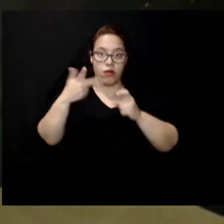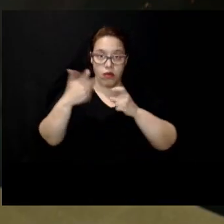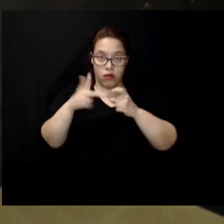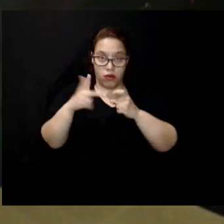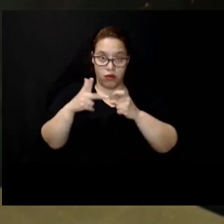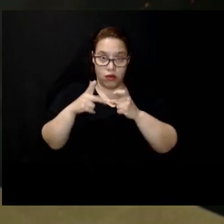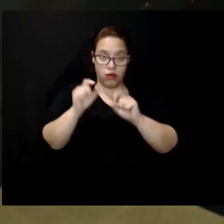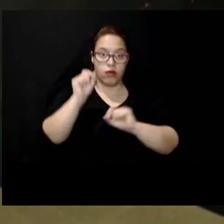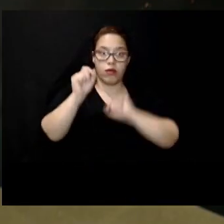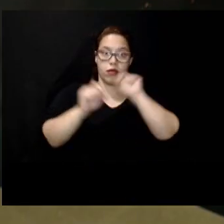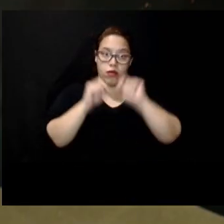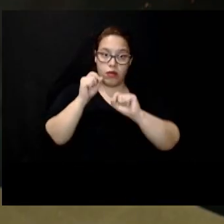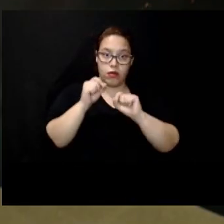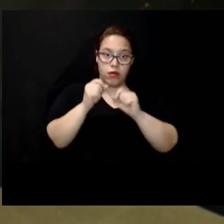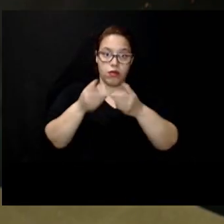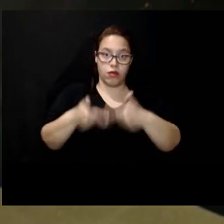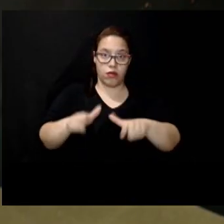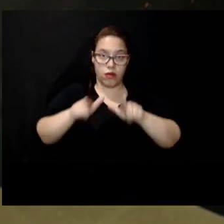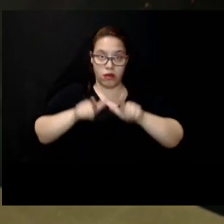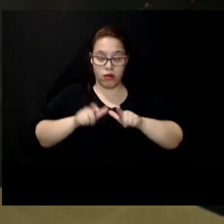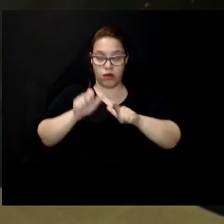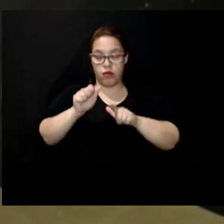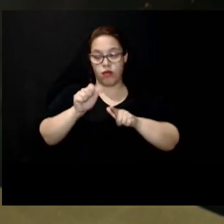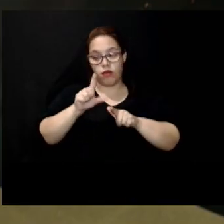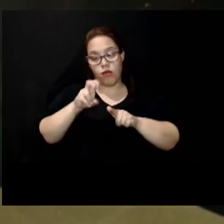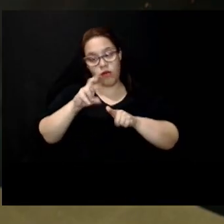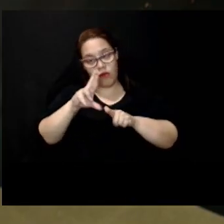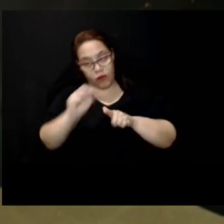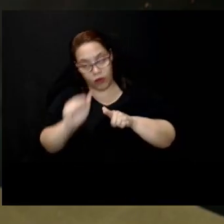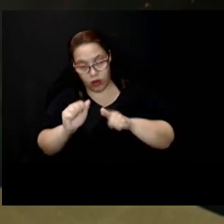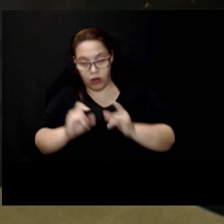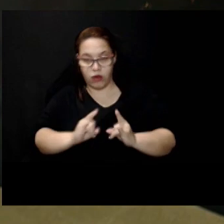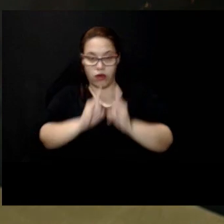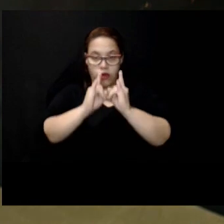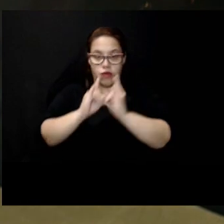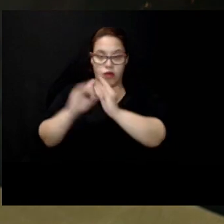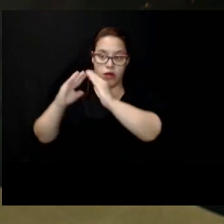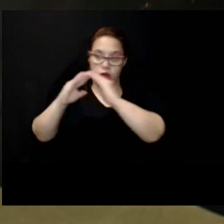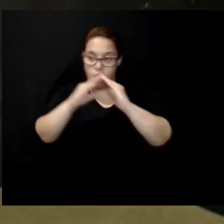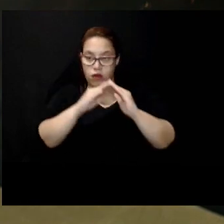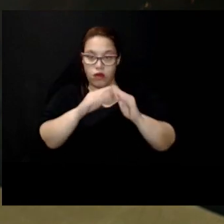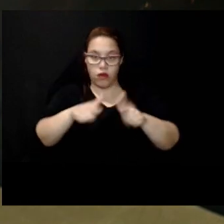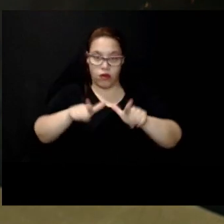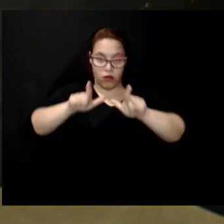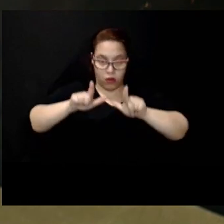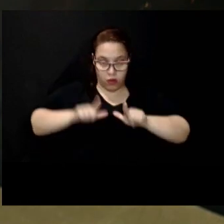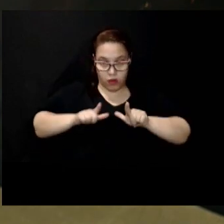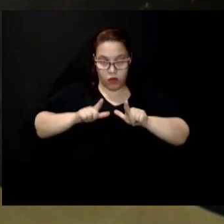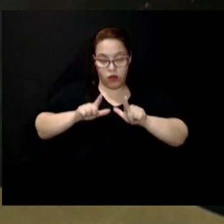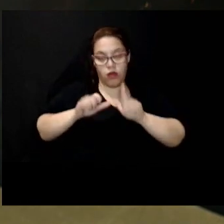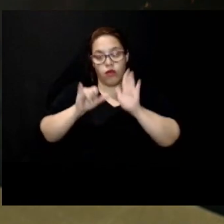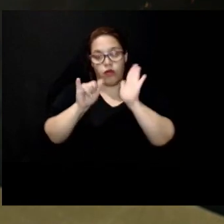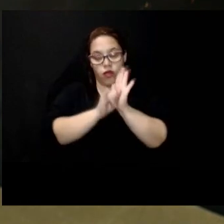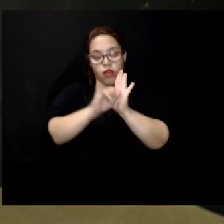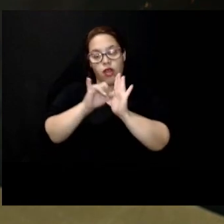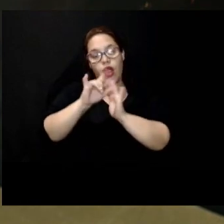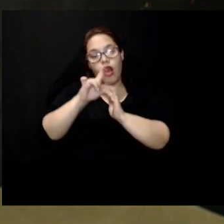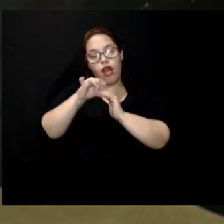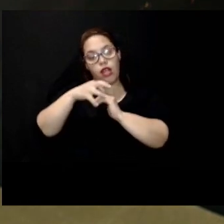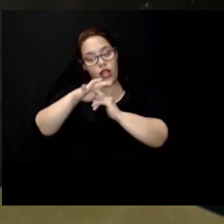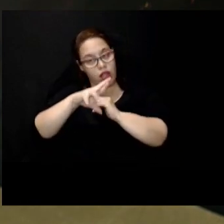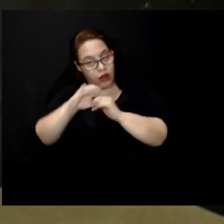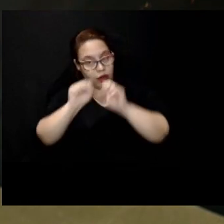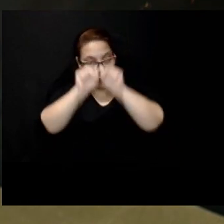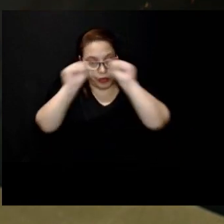da concessão do alvará de uso das edificações do certificado de licenciamento integrado pelo sistema